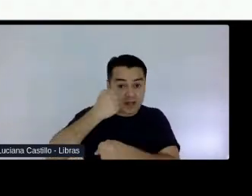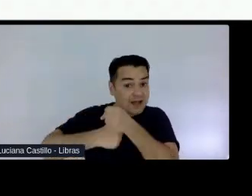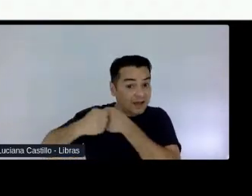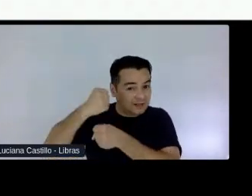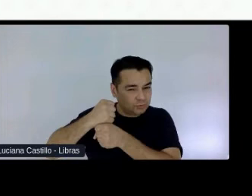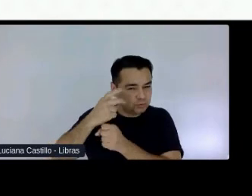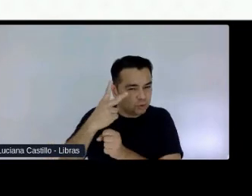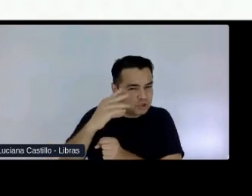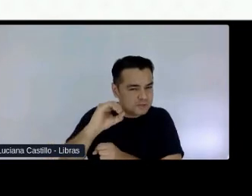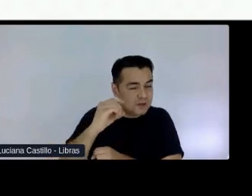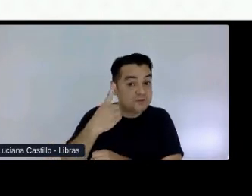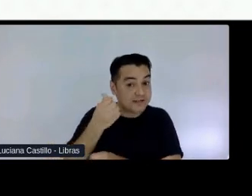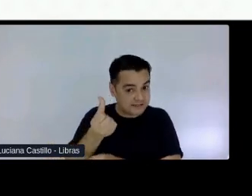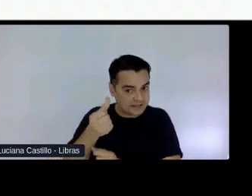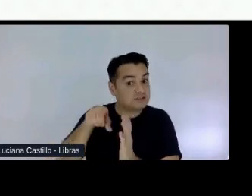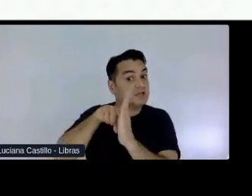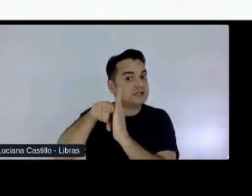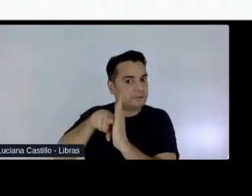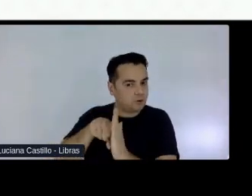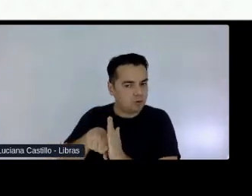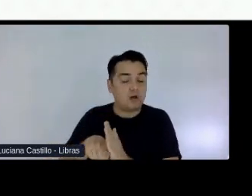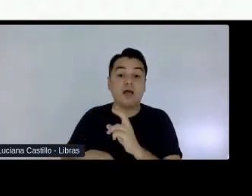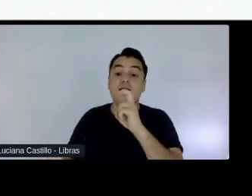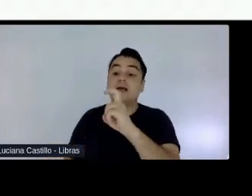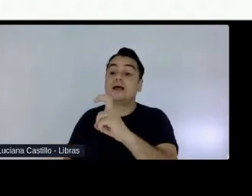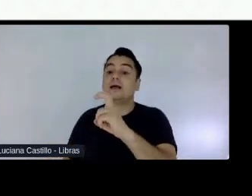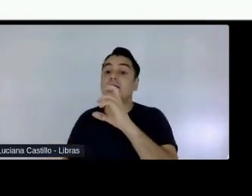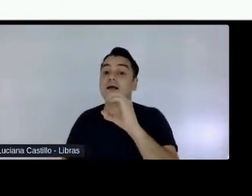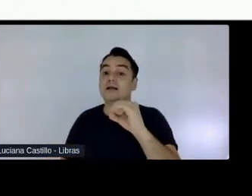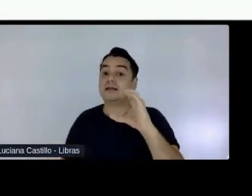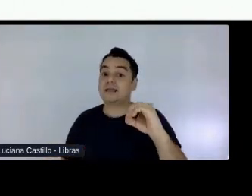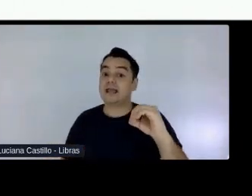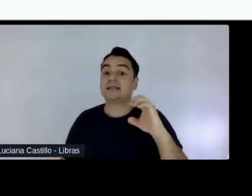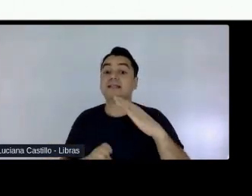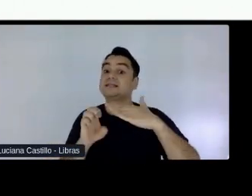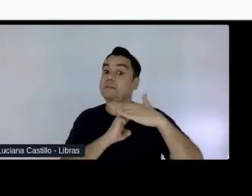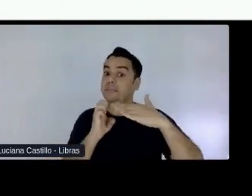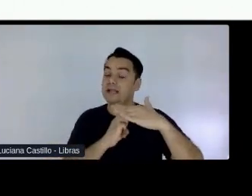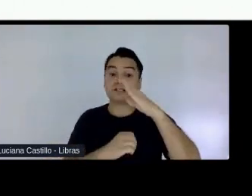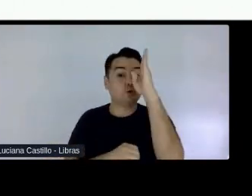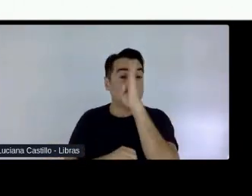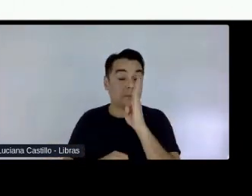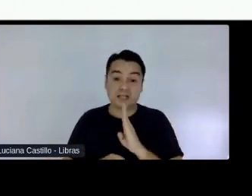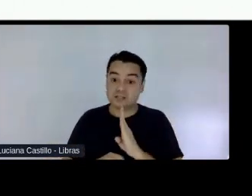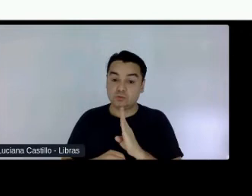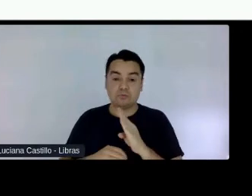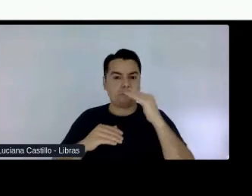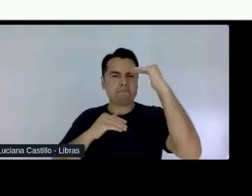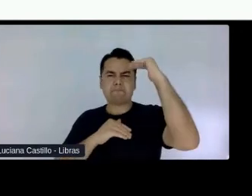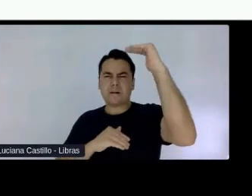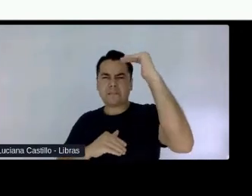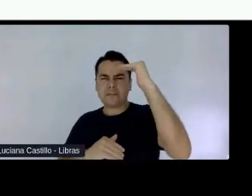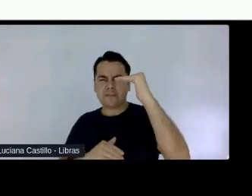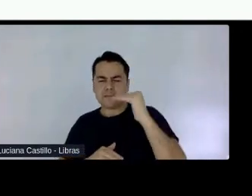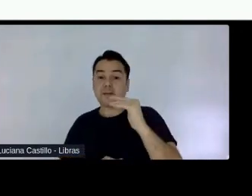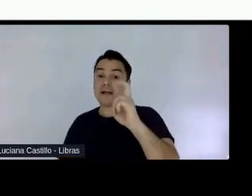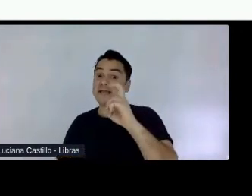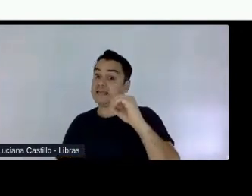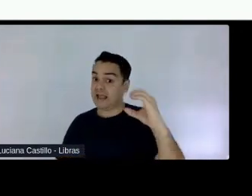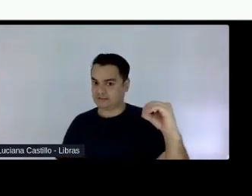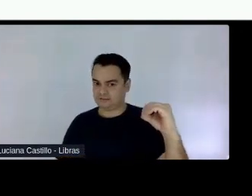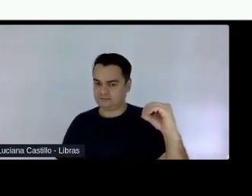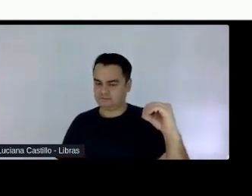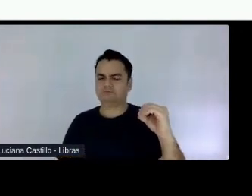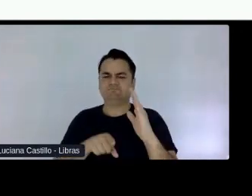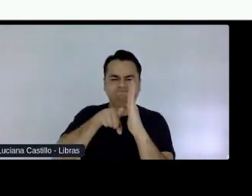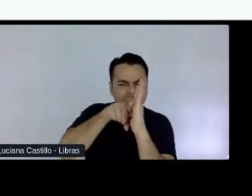bem do Brasil mesmo, onde ele analisou 500 empresas de maior faturamento do Brasil. E o que a gente consegue tirar dessa